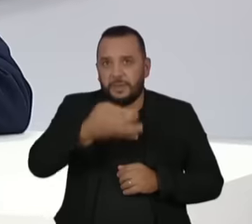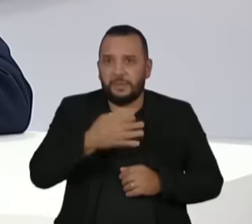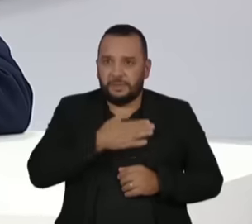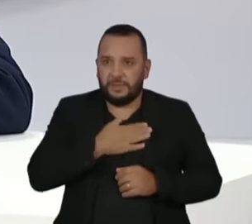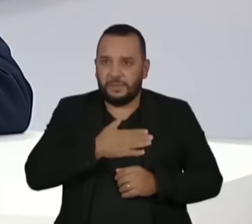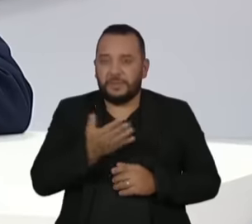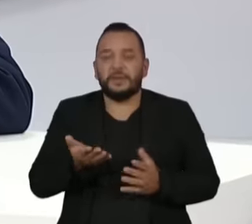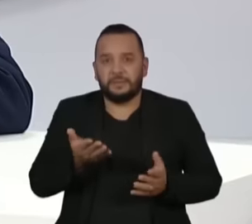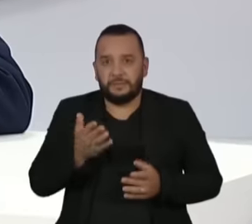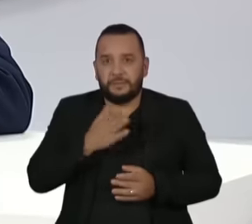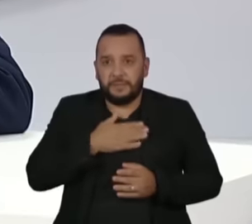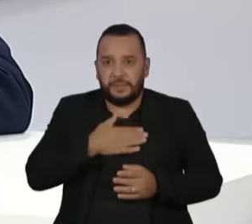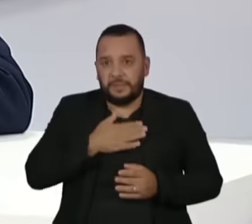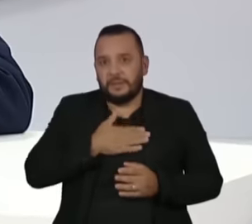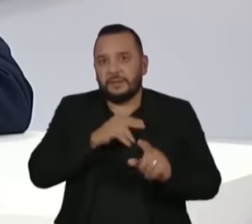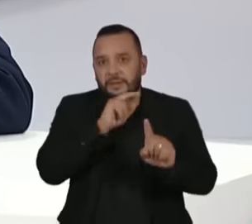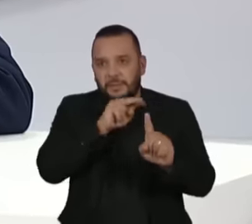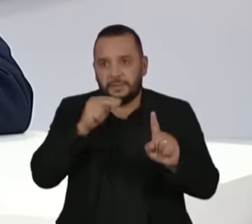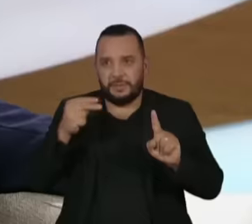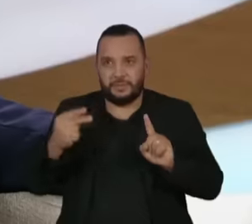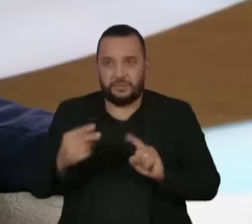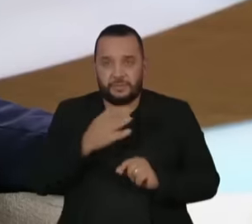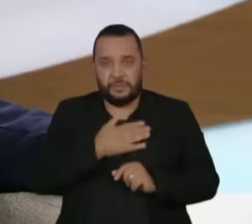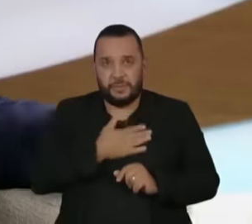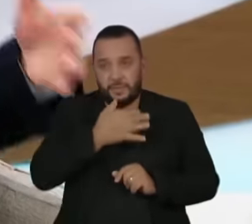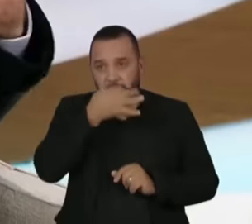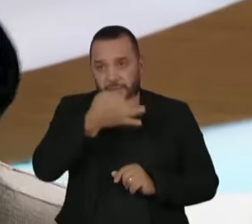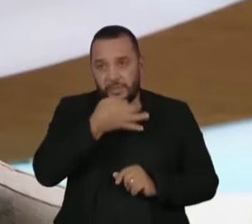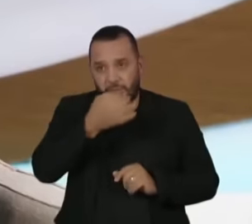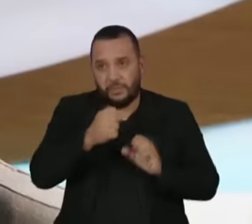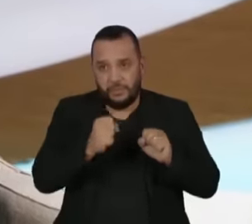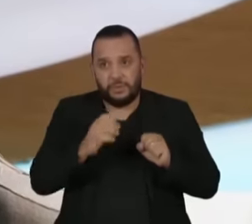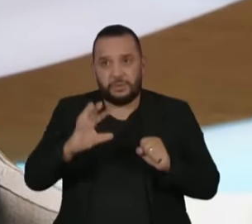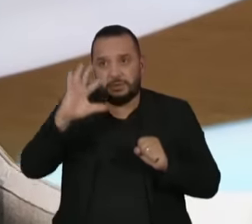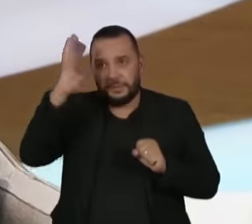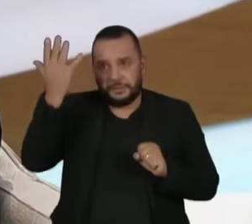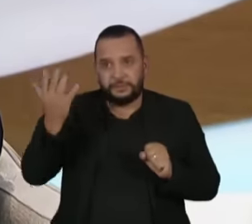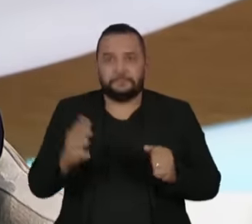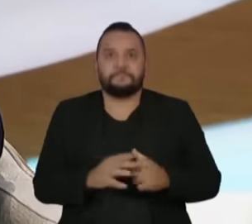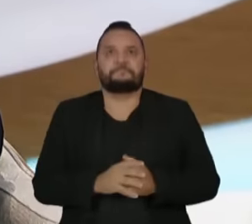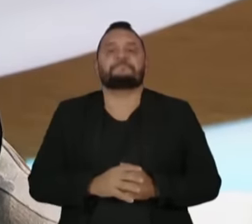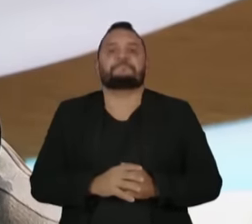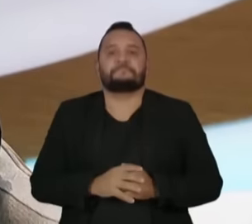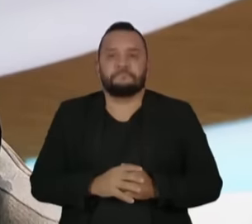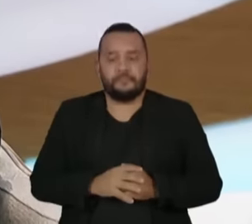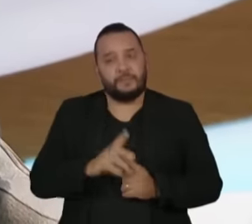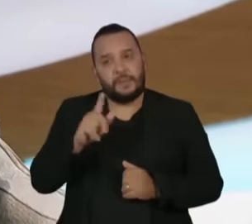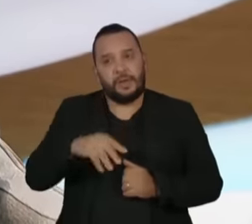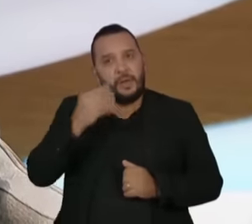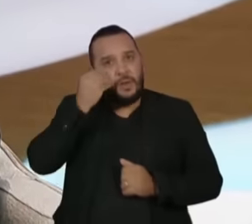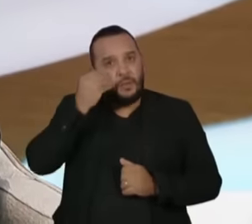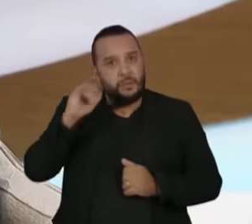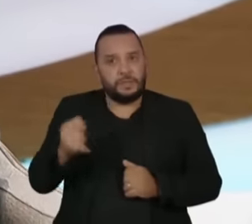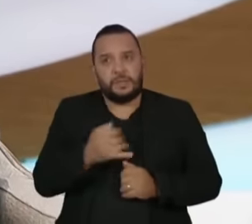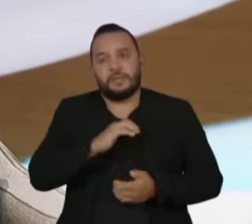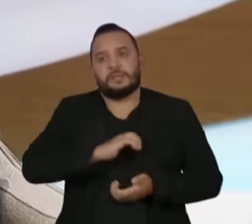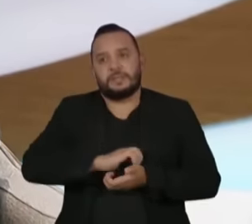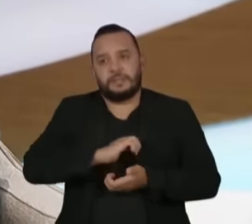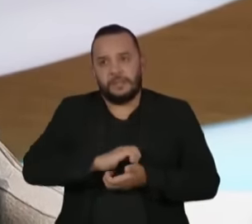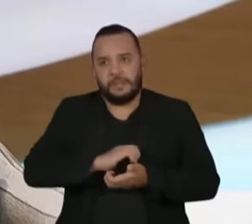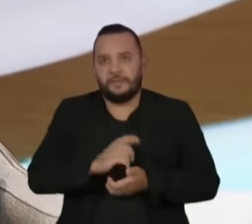isso. A minha leitura do que pode vir a acontecer, e mais uma vez aqui, eu acho que é uma oportunidade que o Supremo